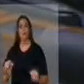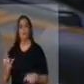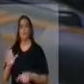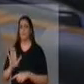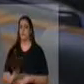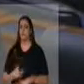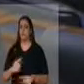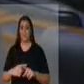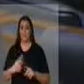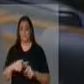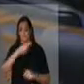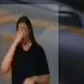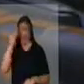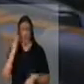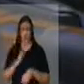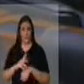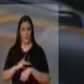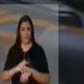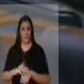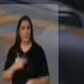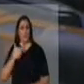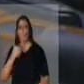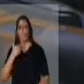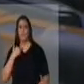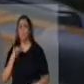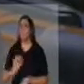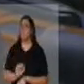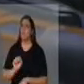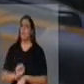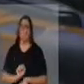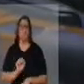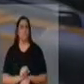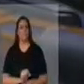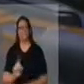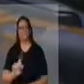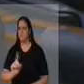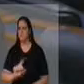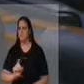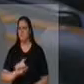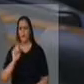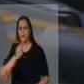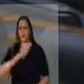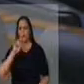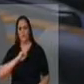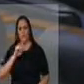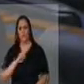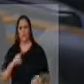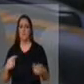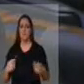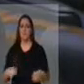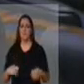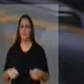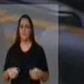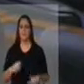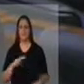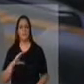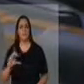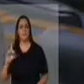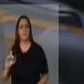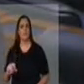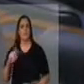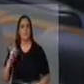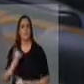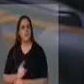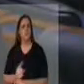quem tem essa doença não tem o dia de amanhã para esperar. Então, se nós temos o trabalho da prevenção, que eu acho extremamente